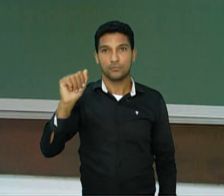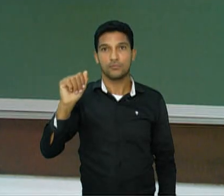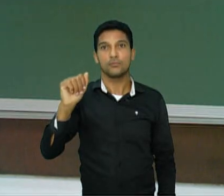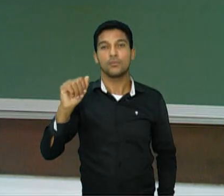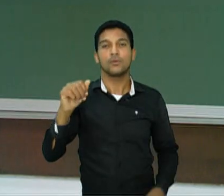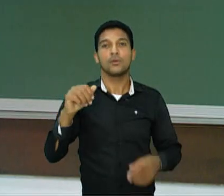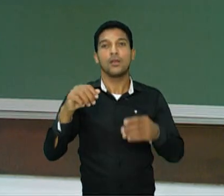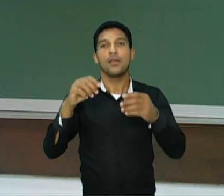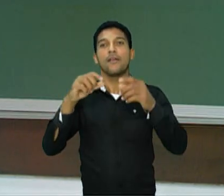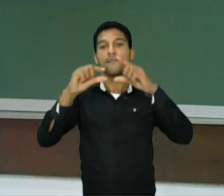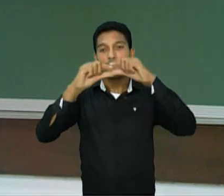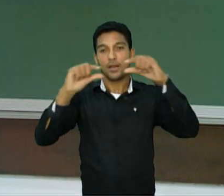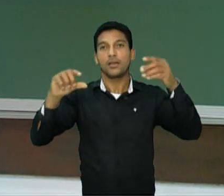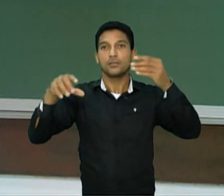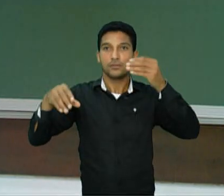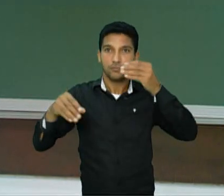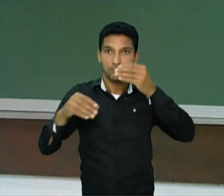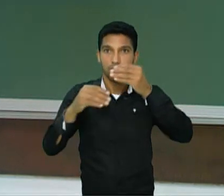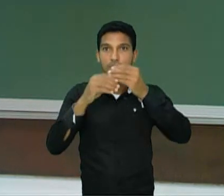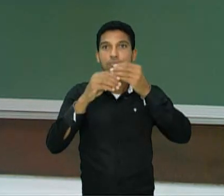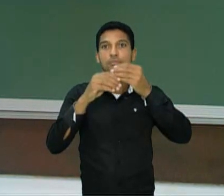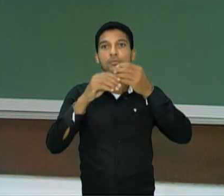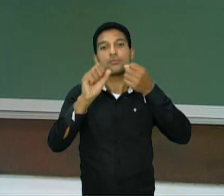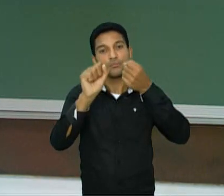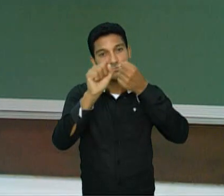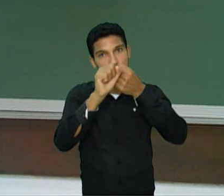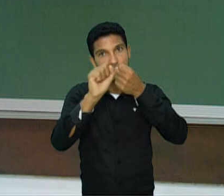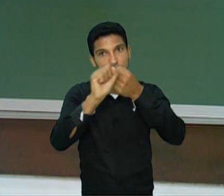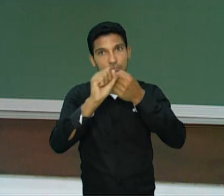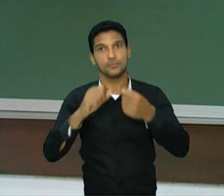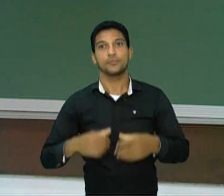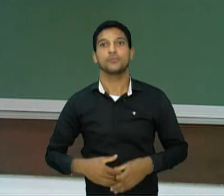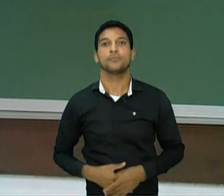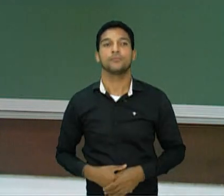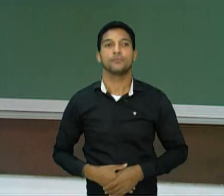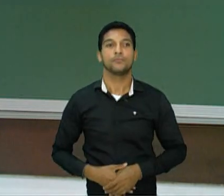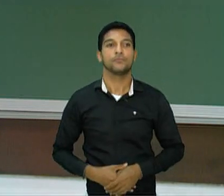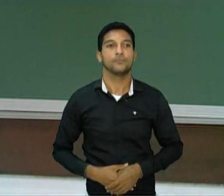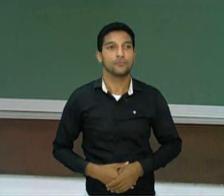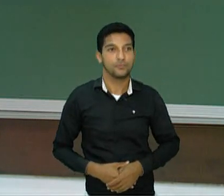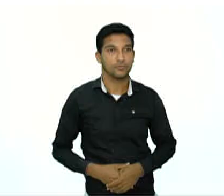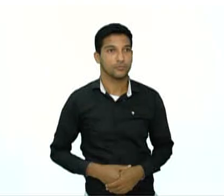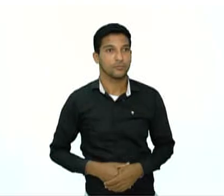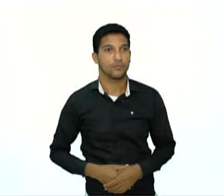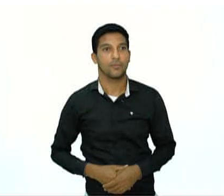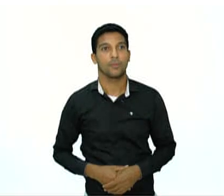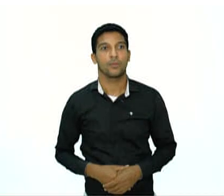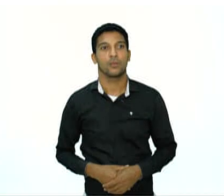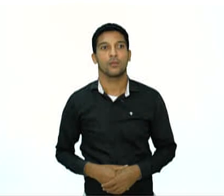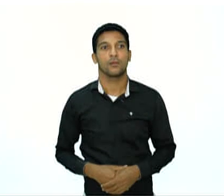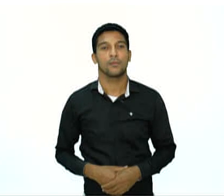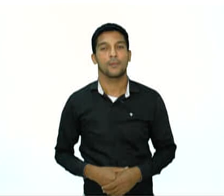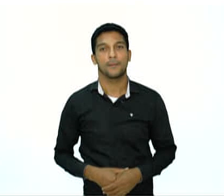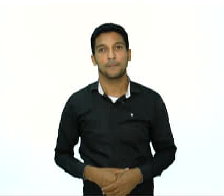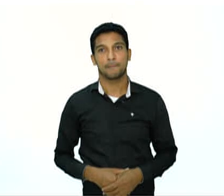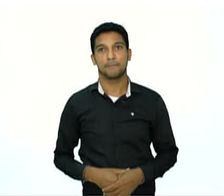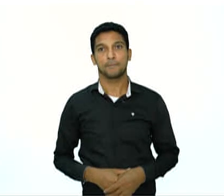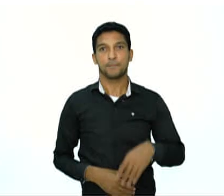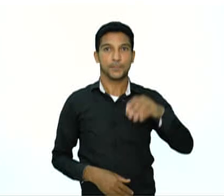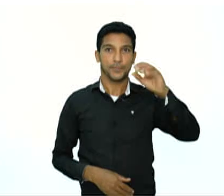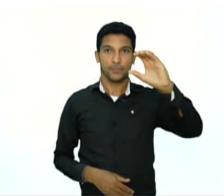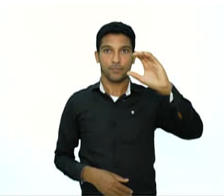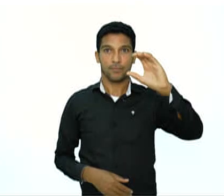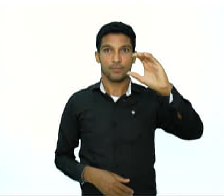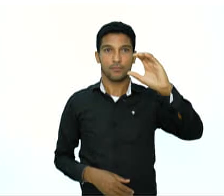tenho? Oração subordinada substantiva, tá? Letra C. Era a notícia que pedia para